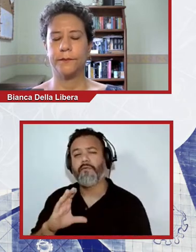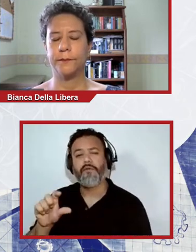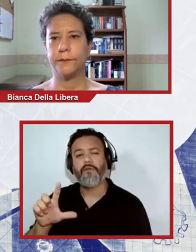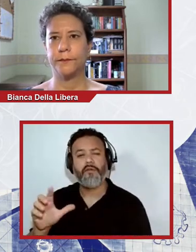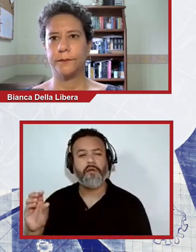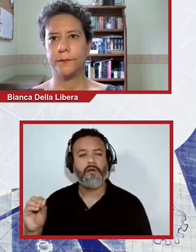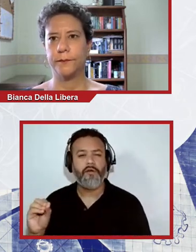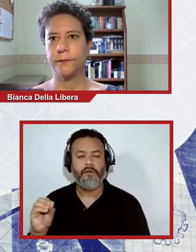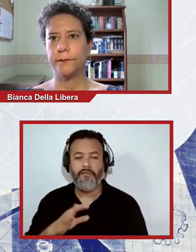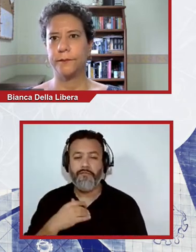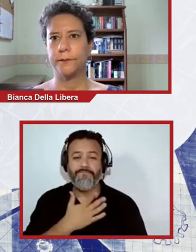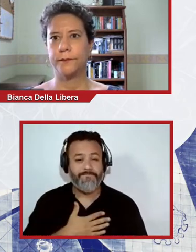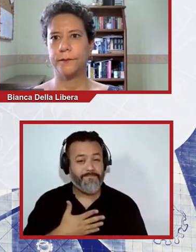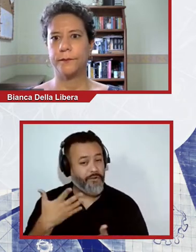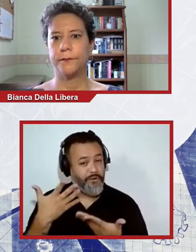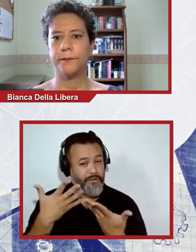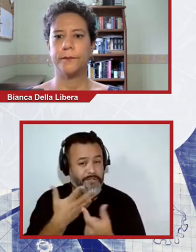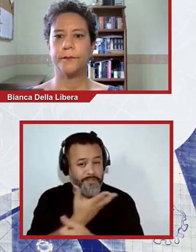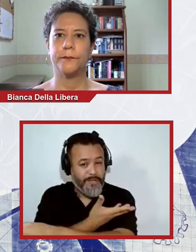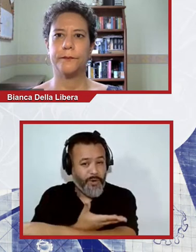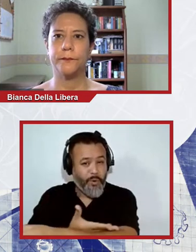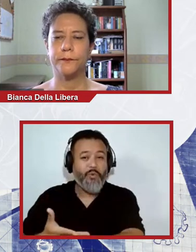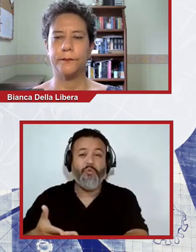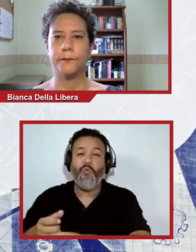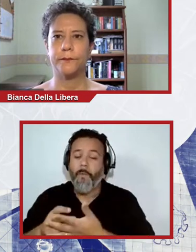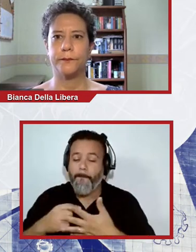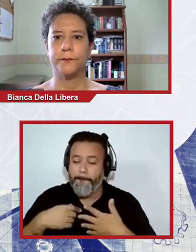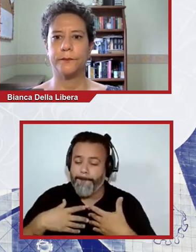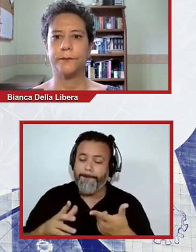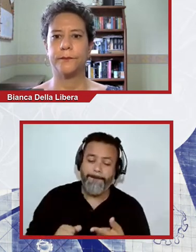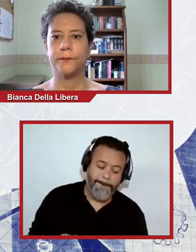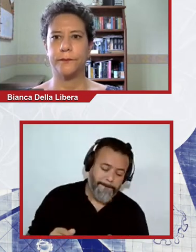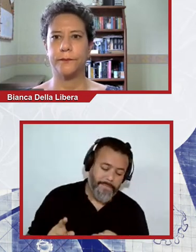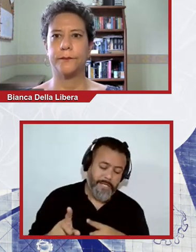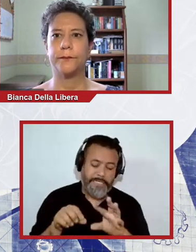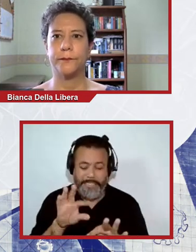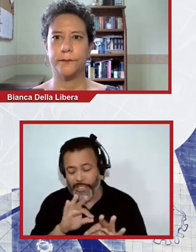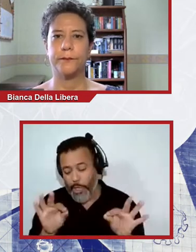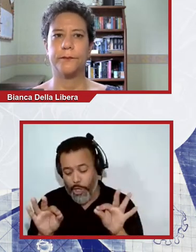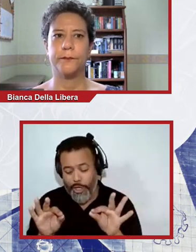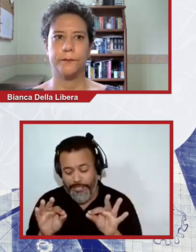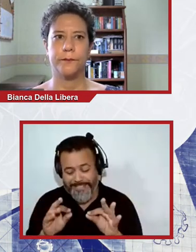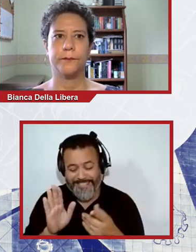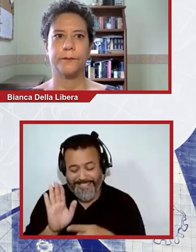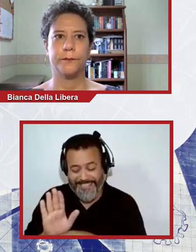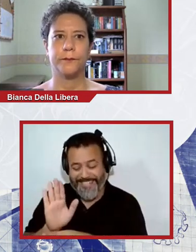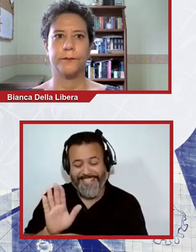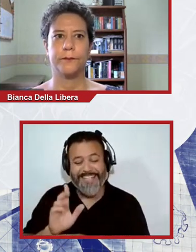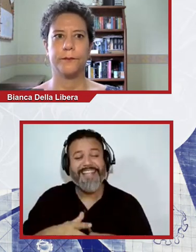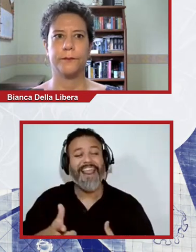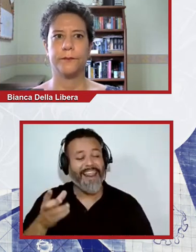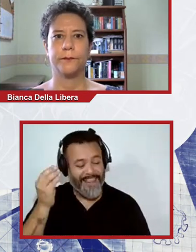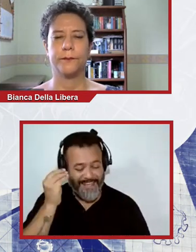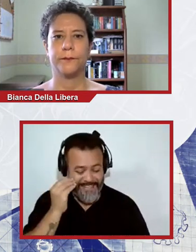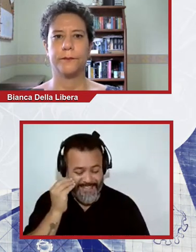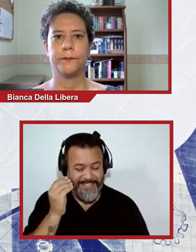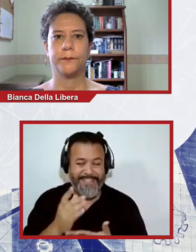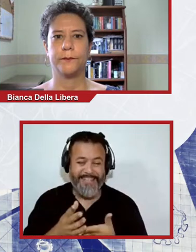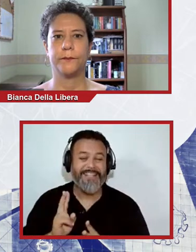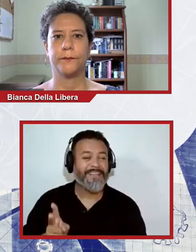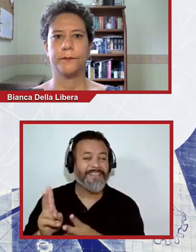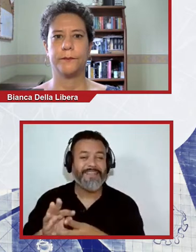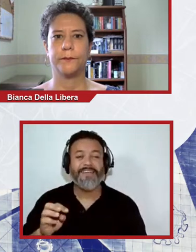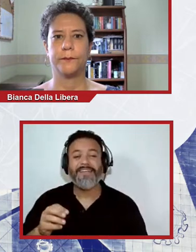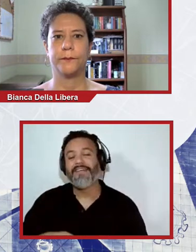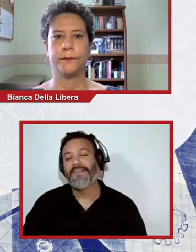aquilo, e a gente sempre é com aquela alternativa do nada sobre nós, sem nós. O Marcelo, primeiramente, depois